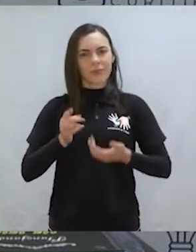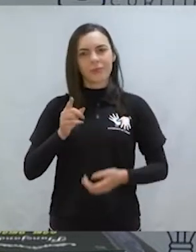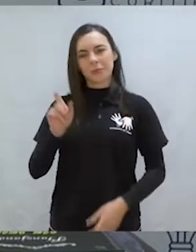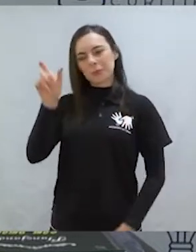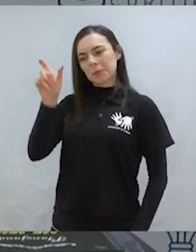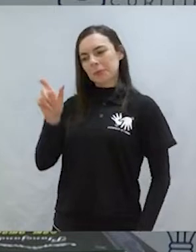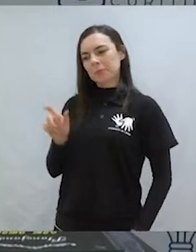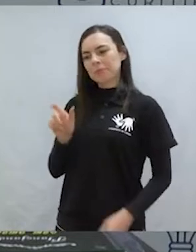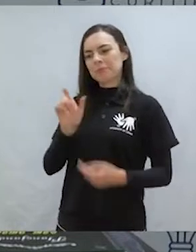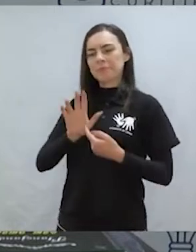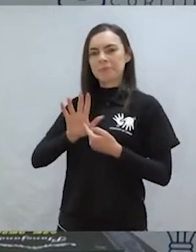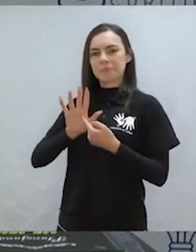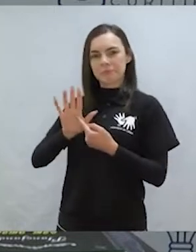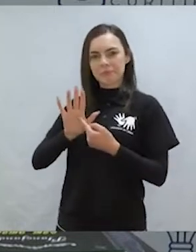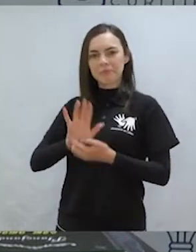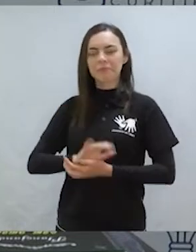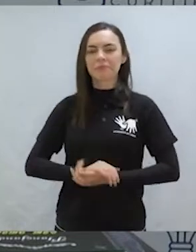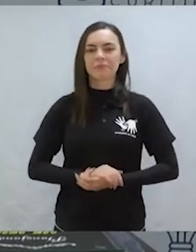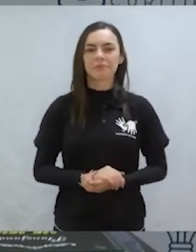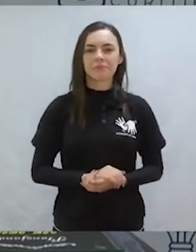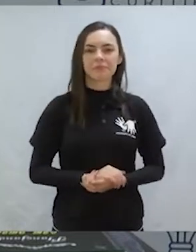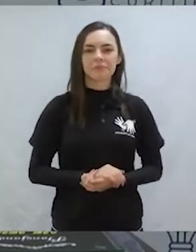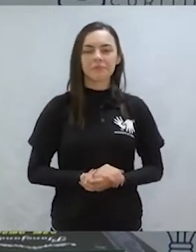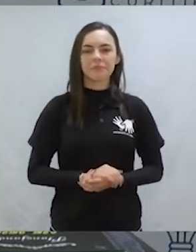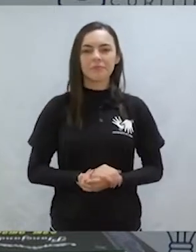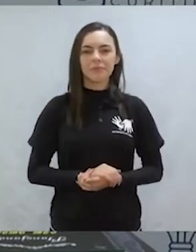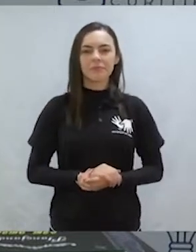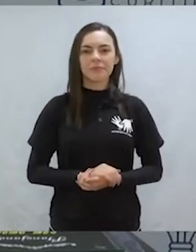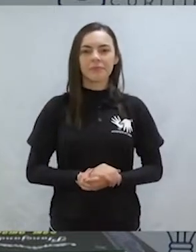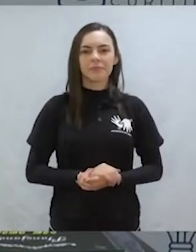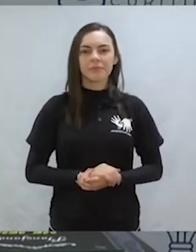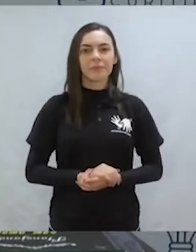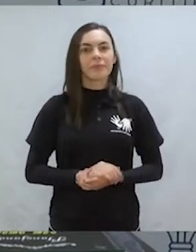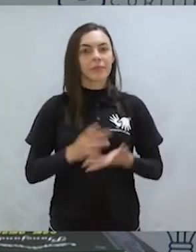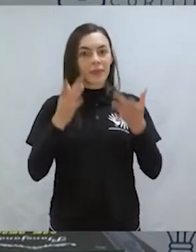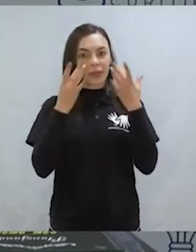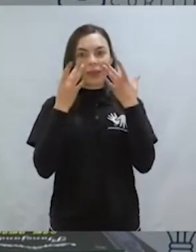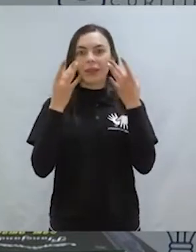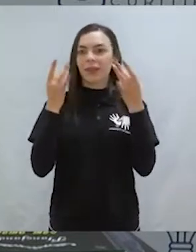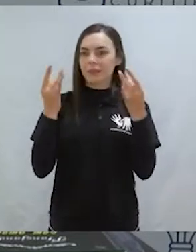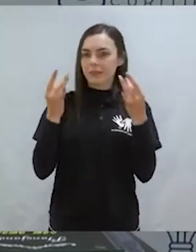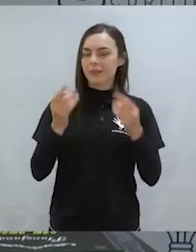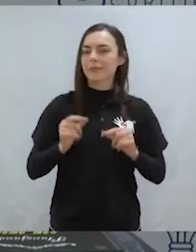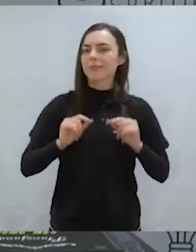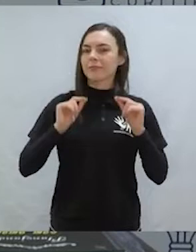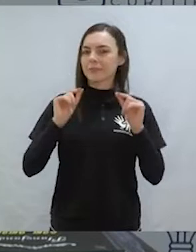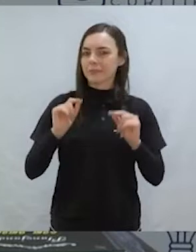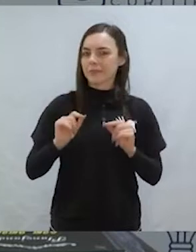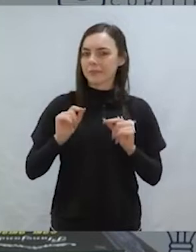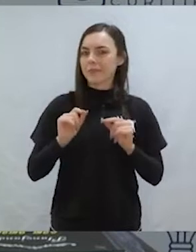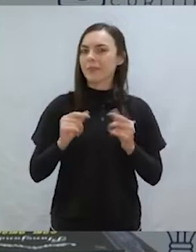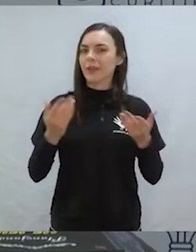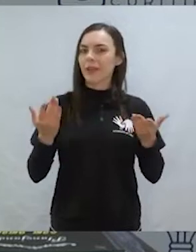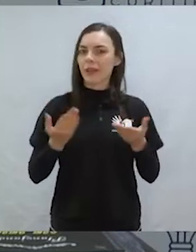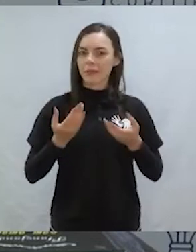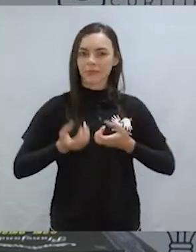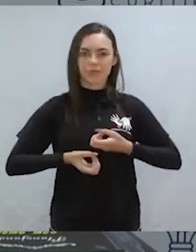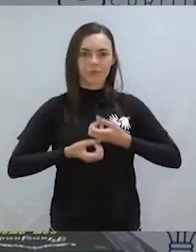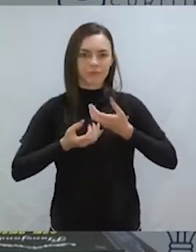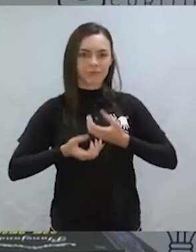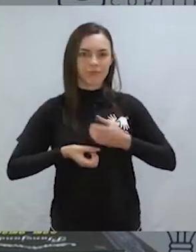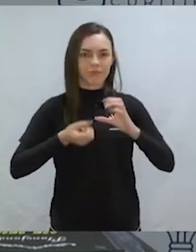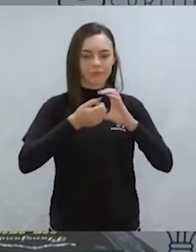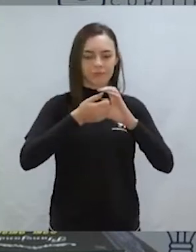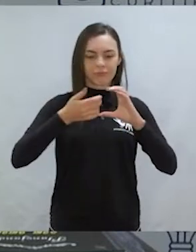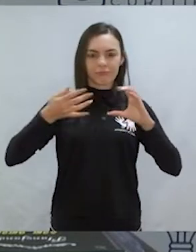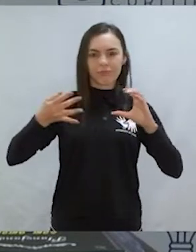você fala para uma pessoa? Olhem lá, então vamos aí atentos lá para